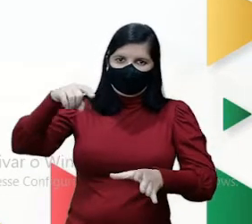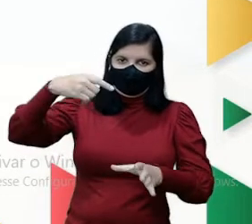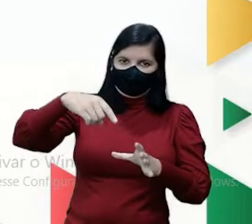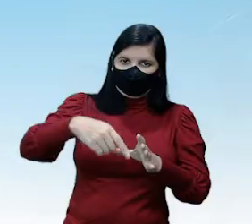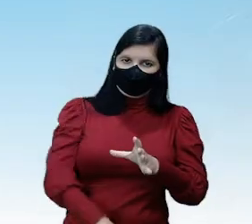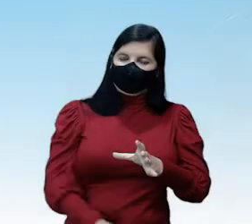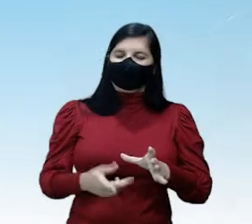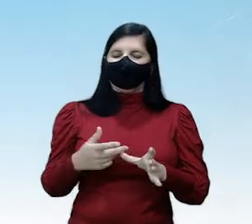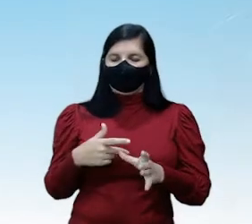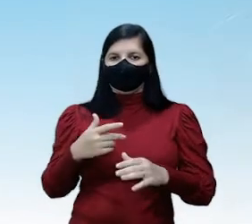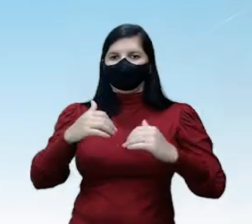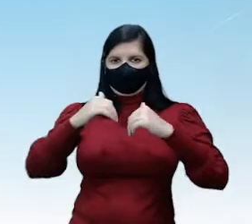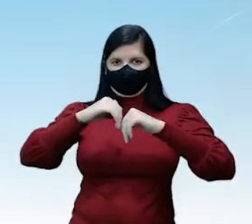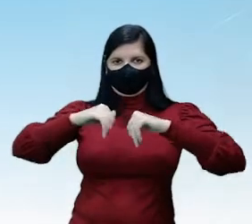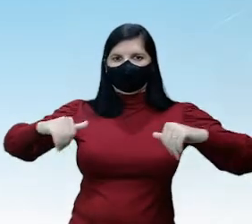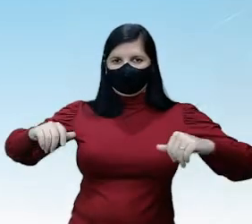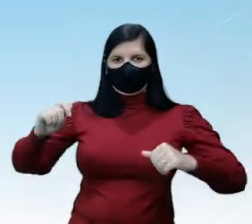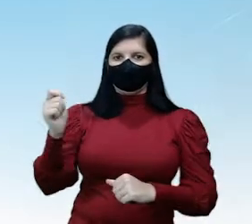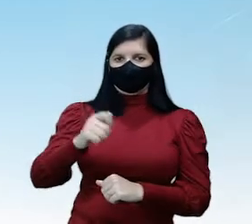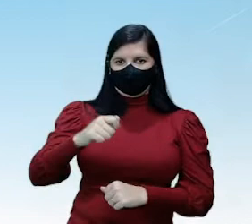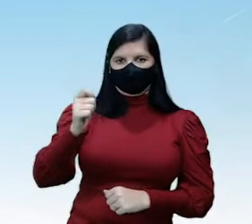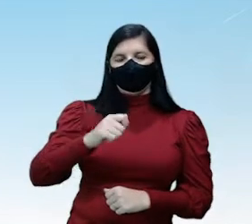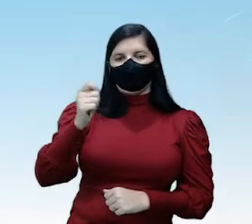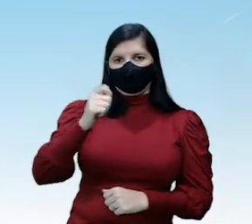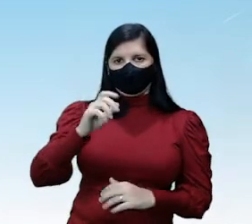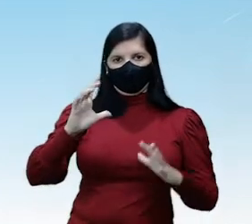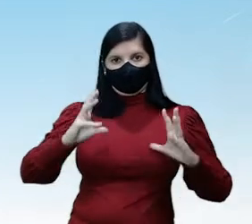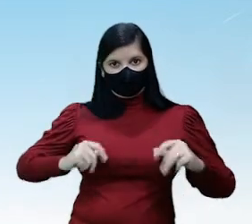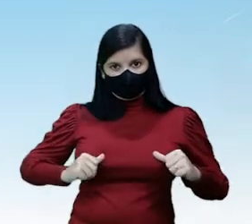começa a fazer essa separação do que está